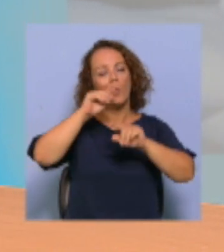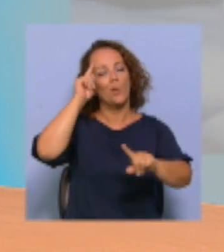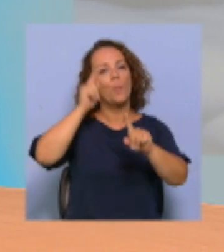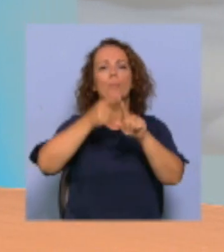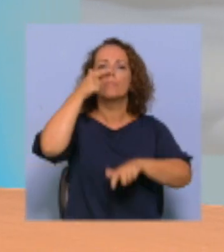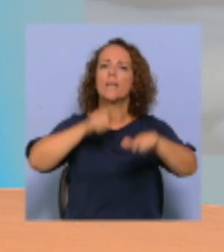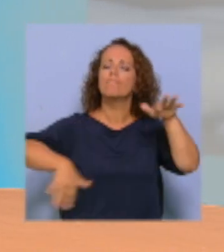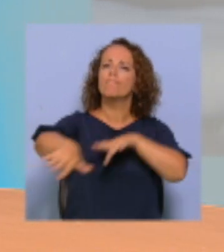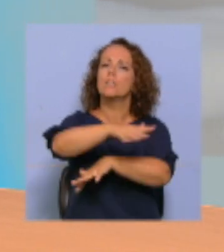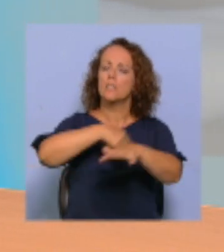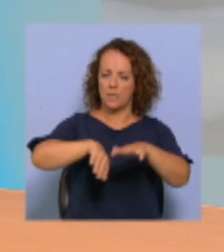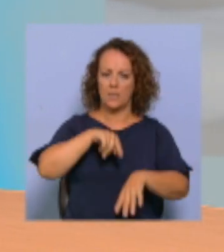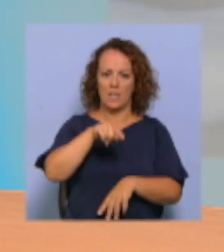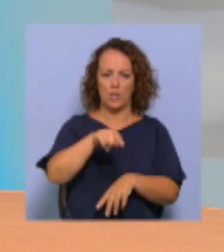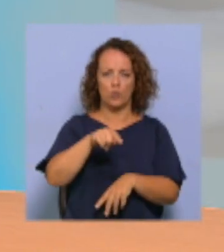alguma,